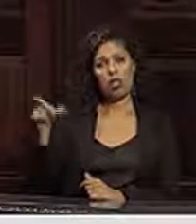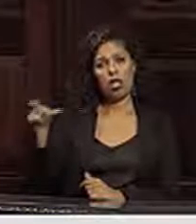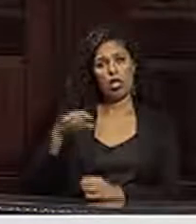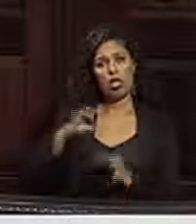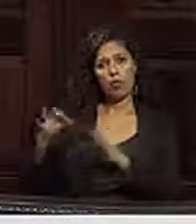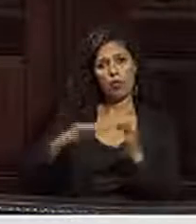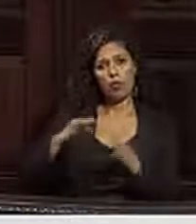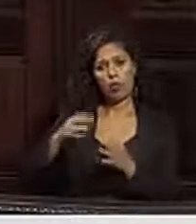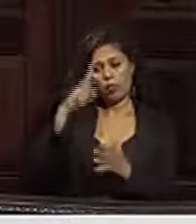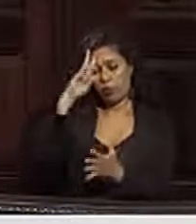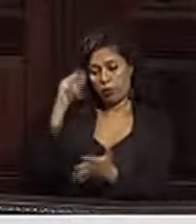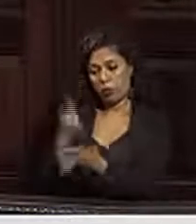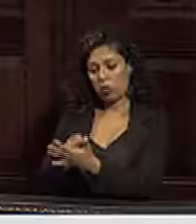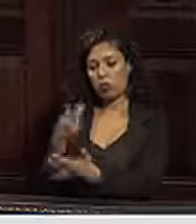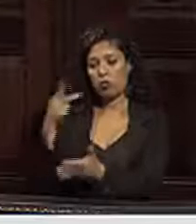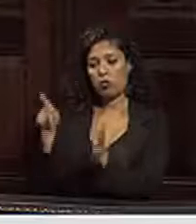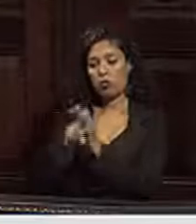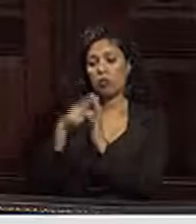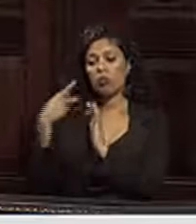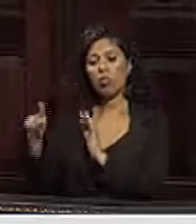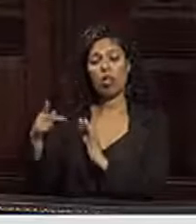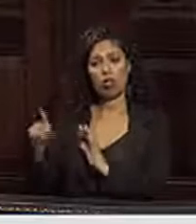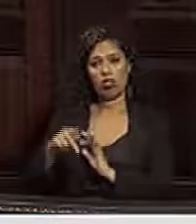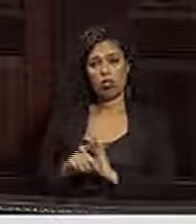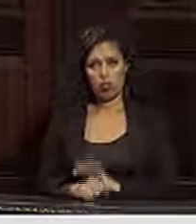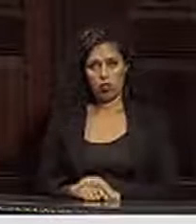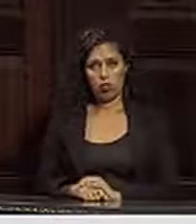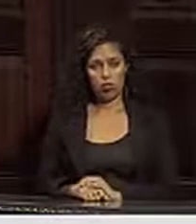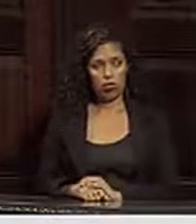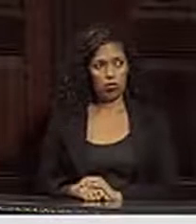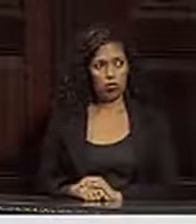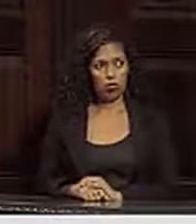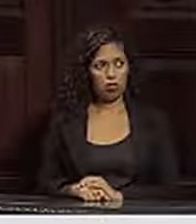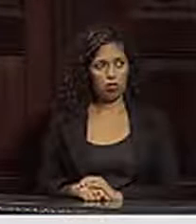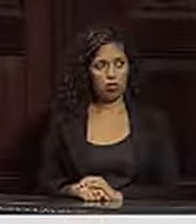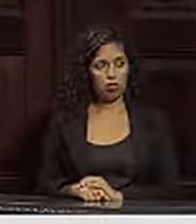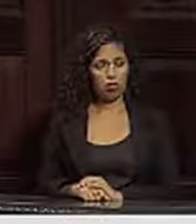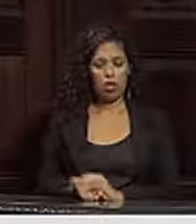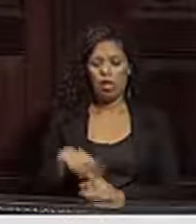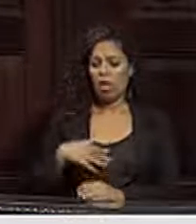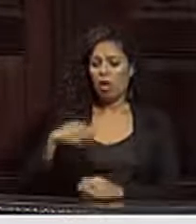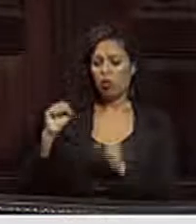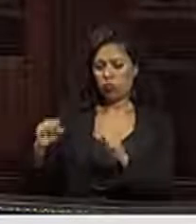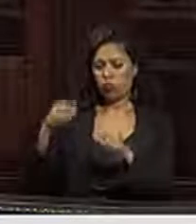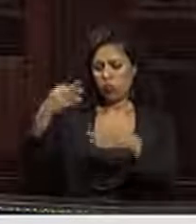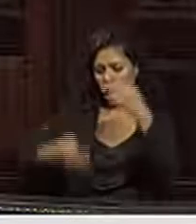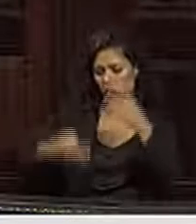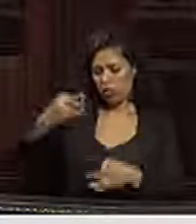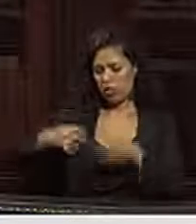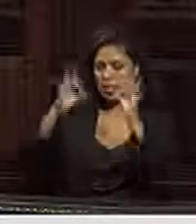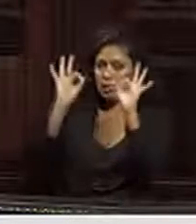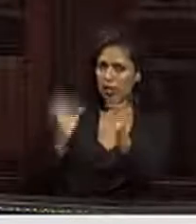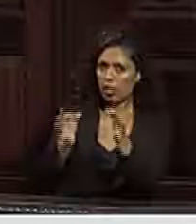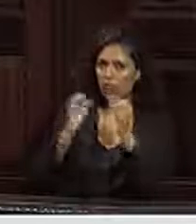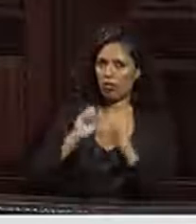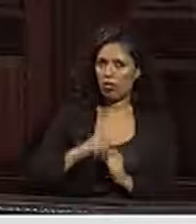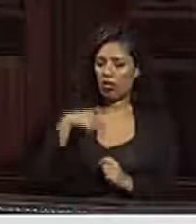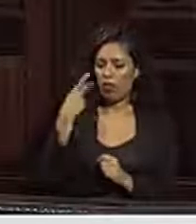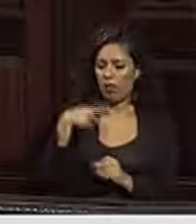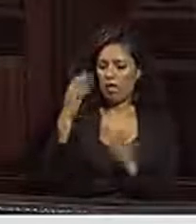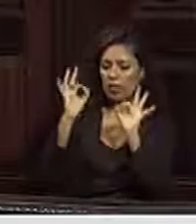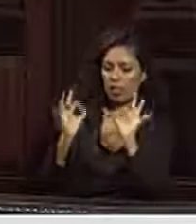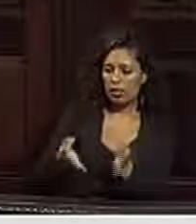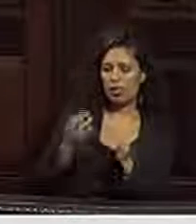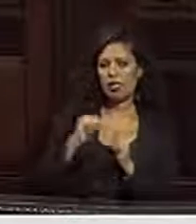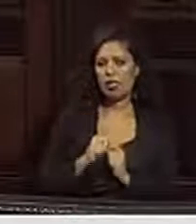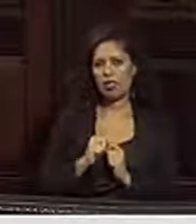tinha a oportunidade de pautar o caso concreto do Lula, ou